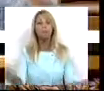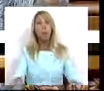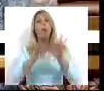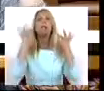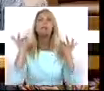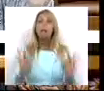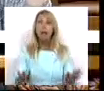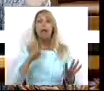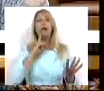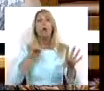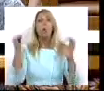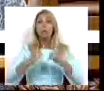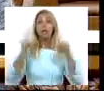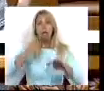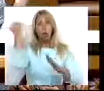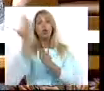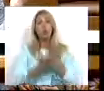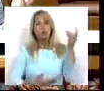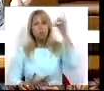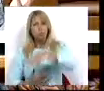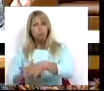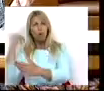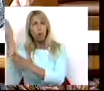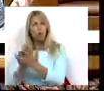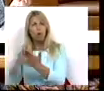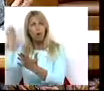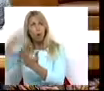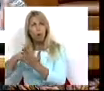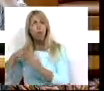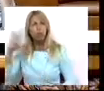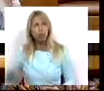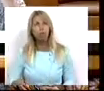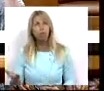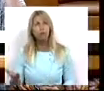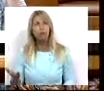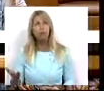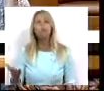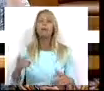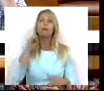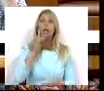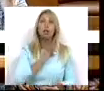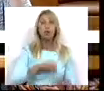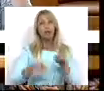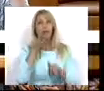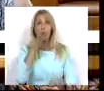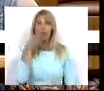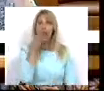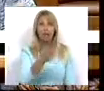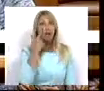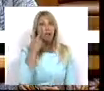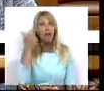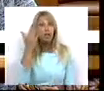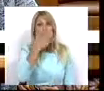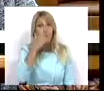Constitucional valesse mais do que a Constituição da República Portuguesa. E vem a senhora deputada dizer, veja se